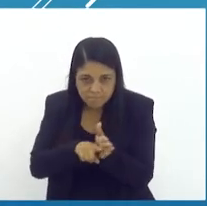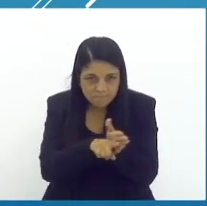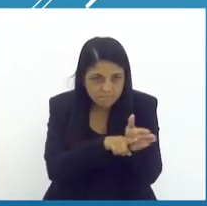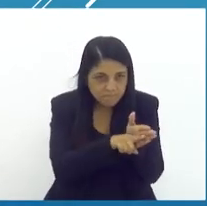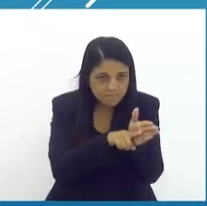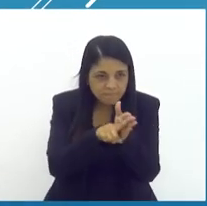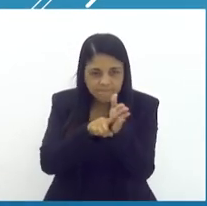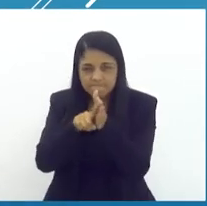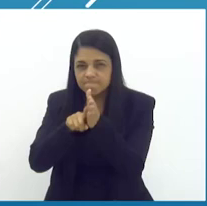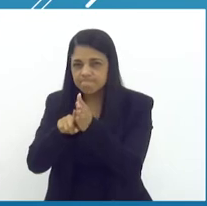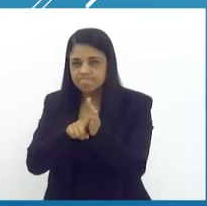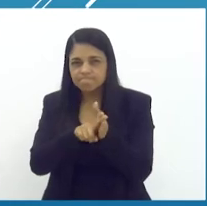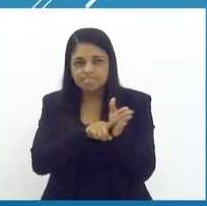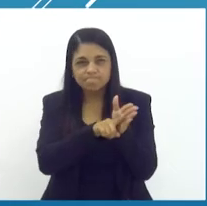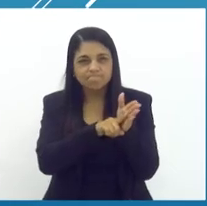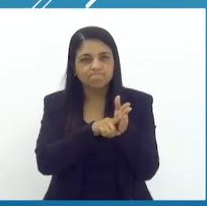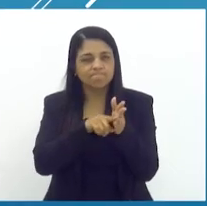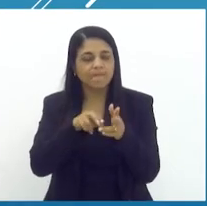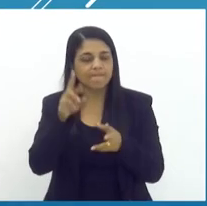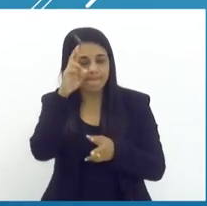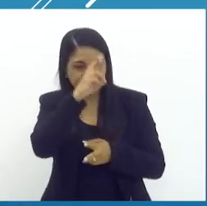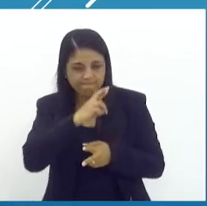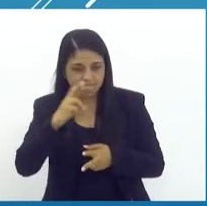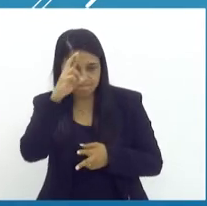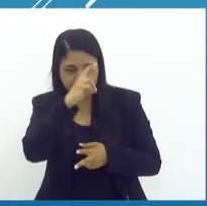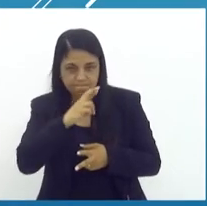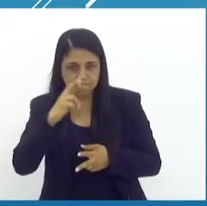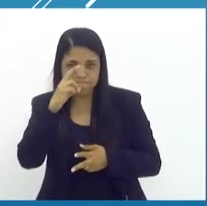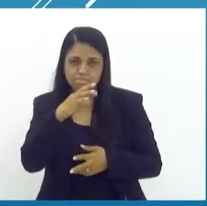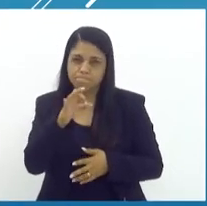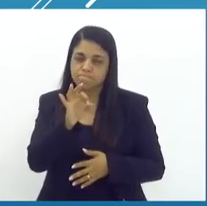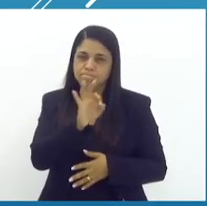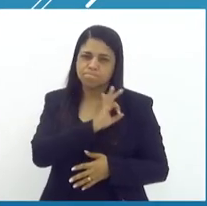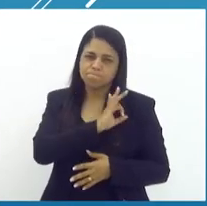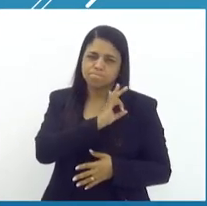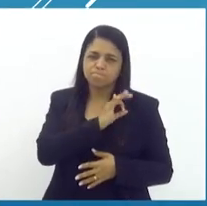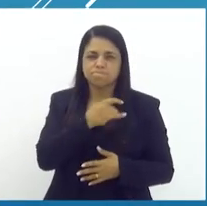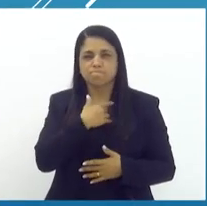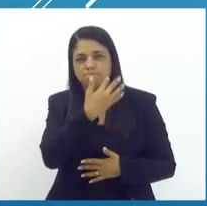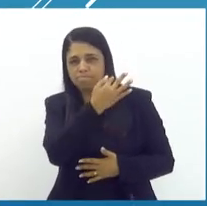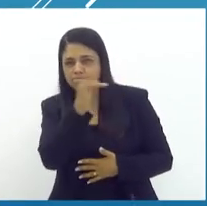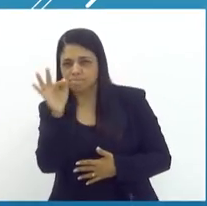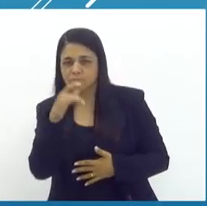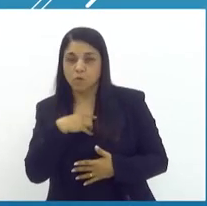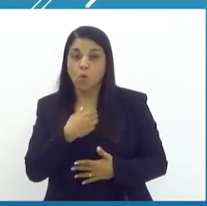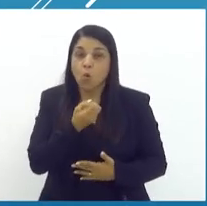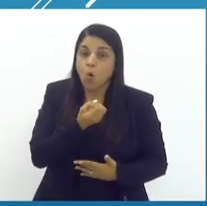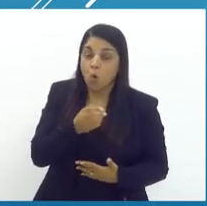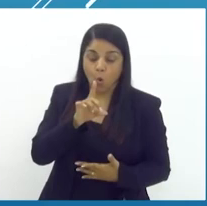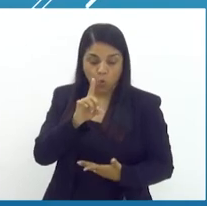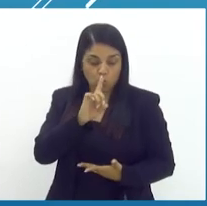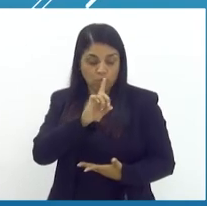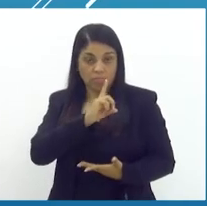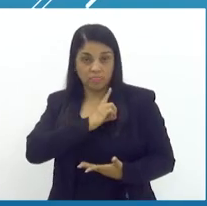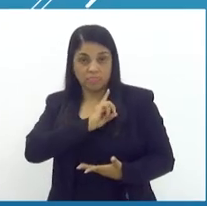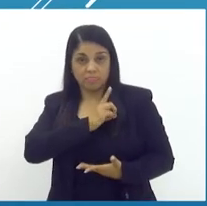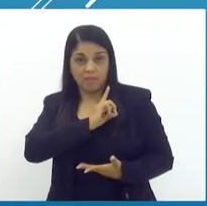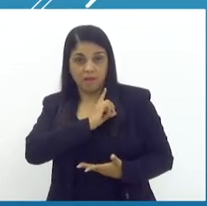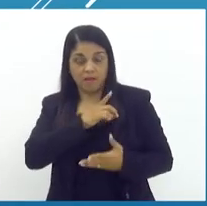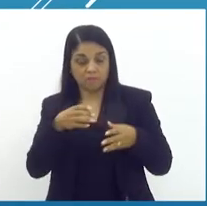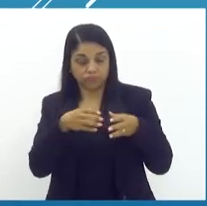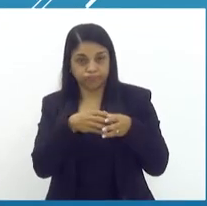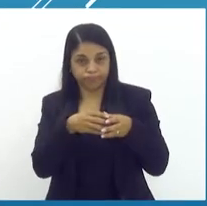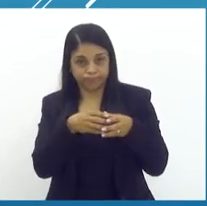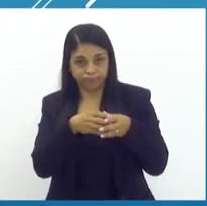investigações não quer dizer que a pessoa seja culpado pelas polícias pela Polícia Federal por exemplo em vez de ser um delegado fosse um comissão Delegados e do outro